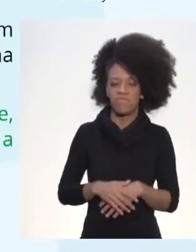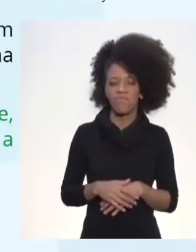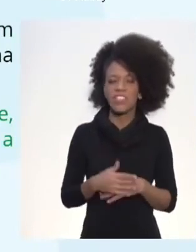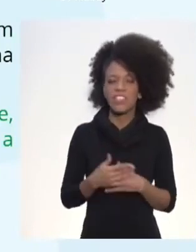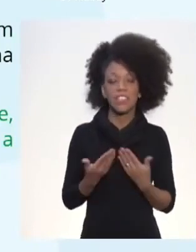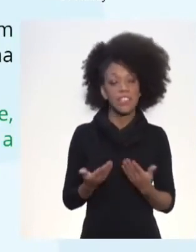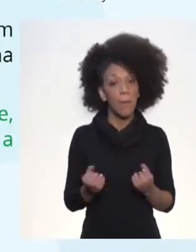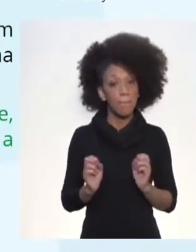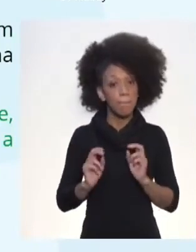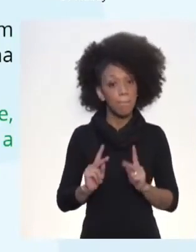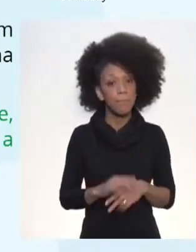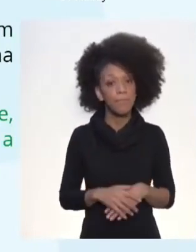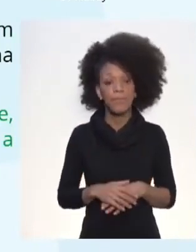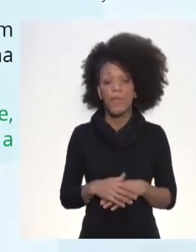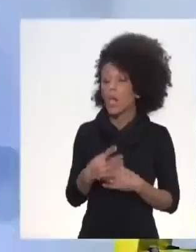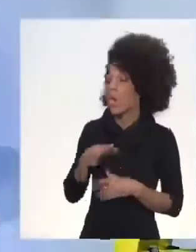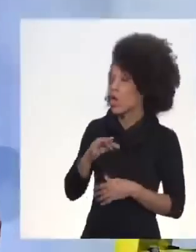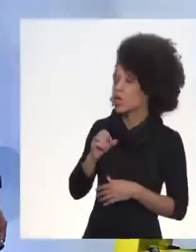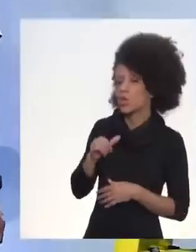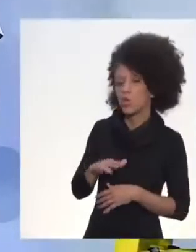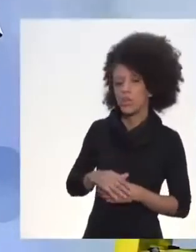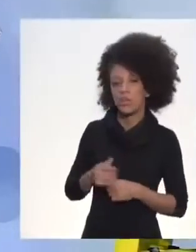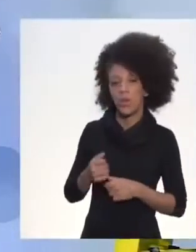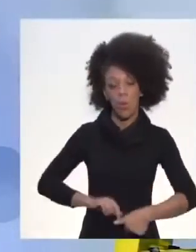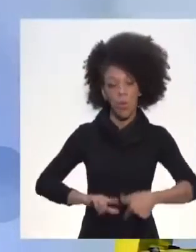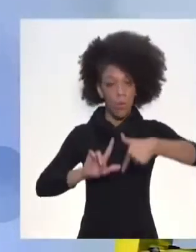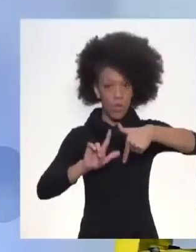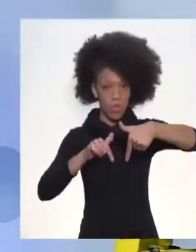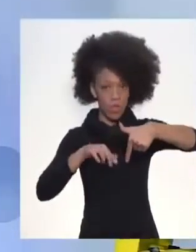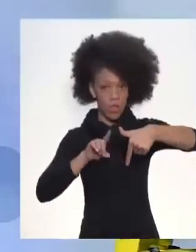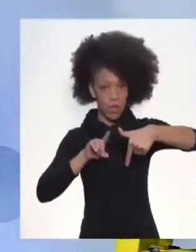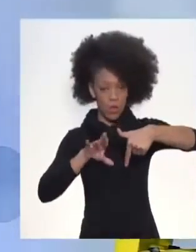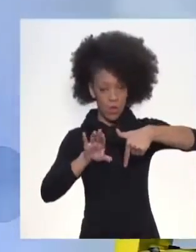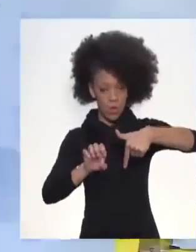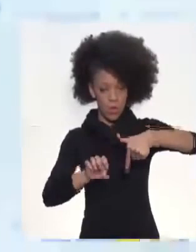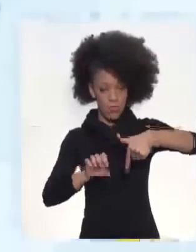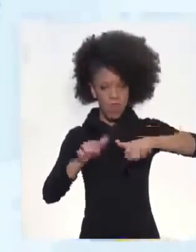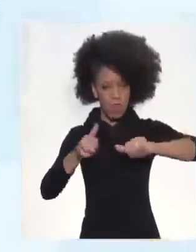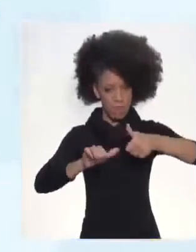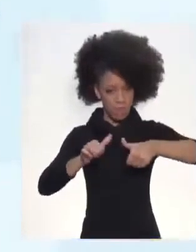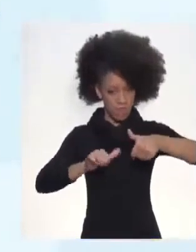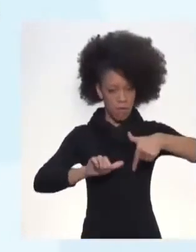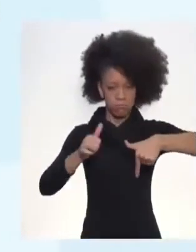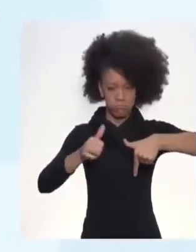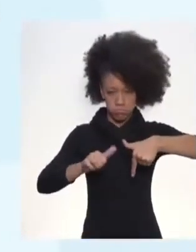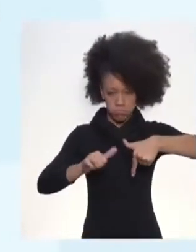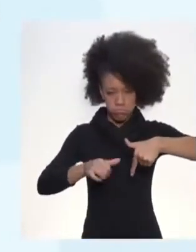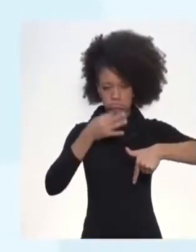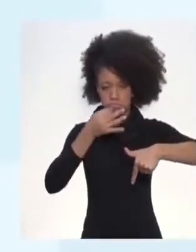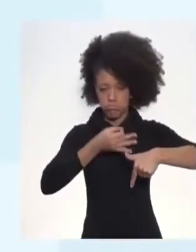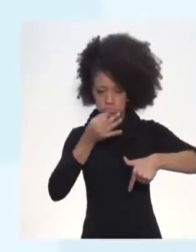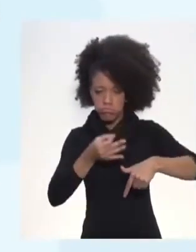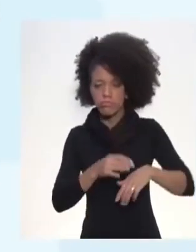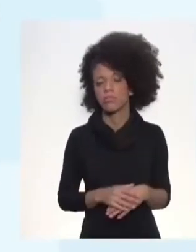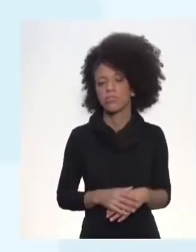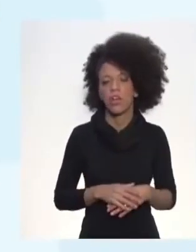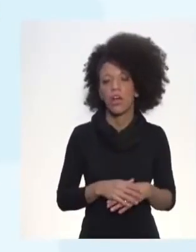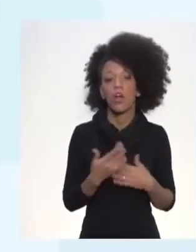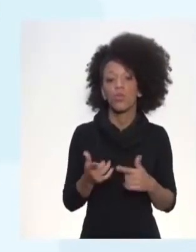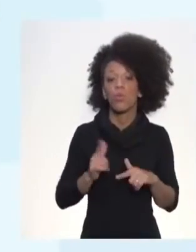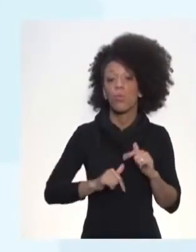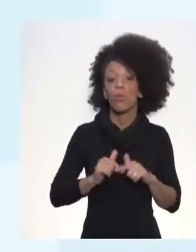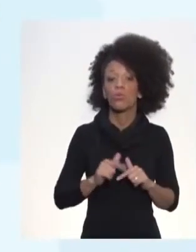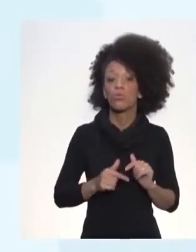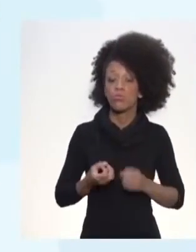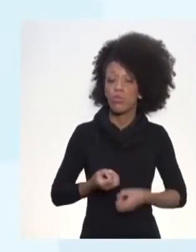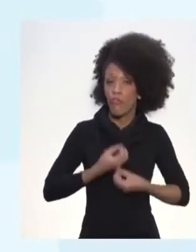aí também, tá bom? Tony, nosso diretor vai colocar o QR Code para o pessoal fazer aqueles comentários, aquela análise, né, do produto